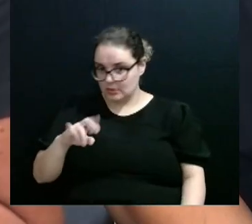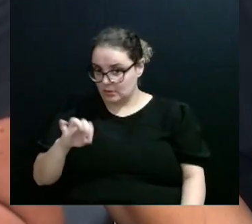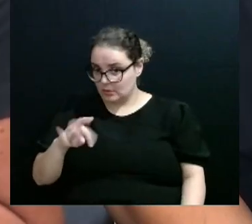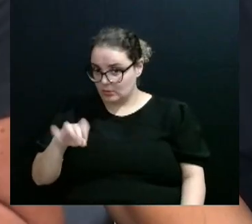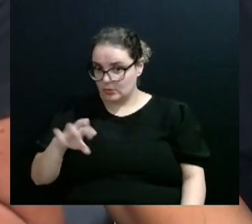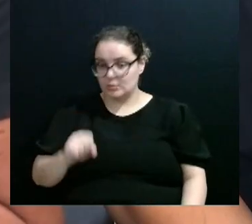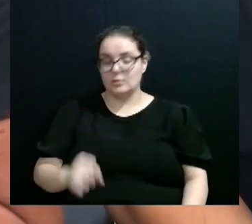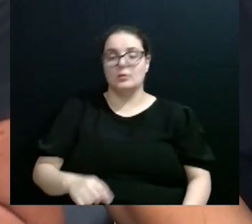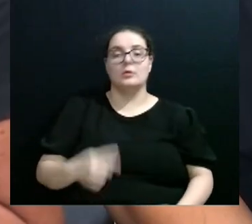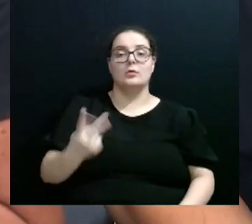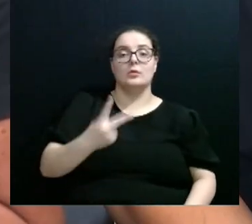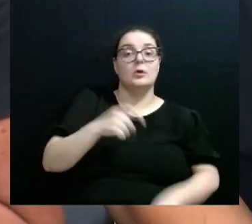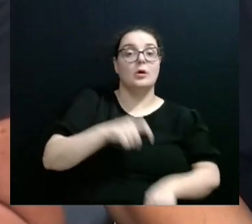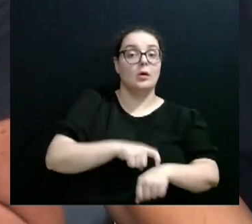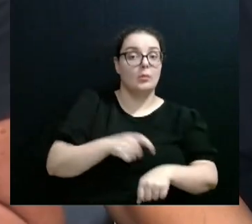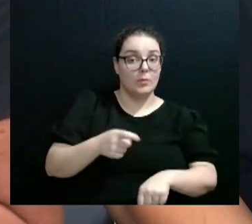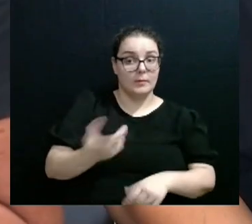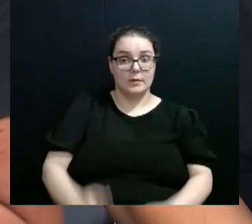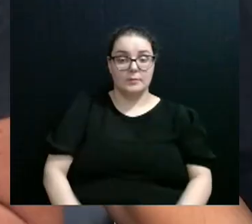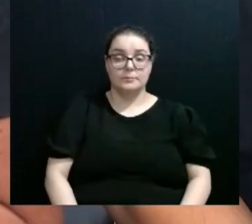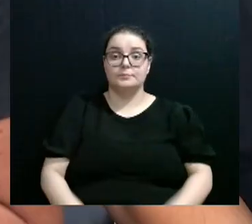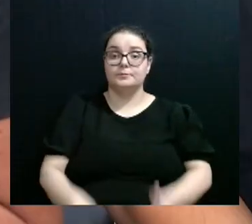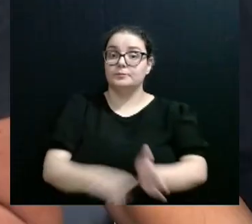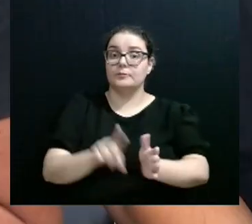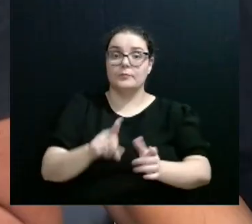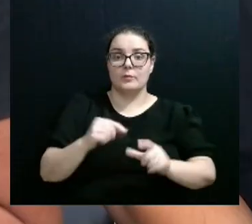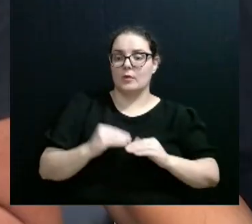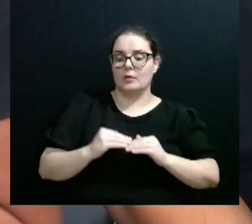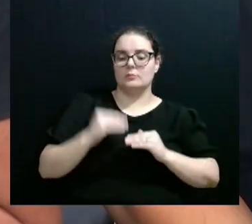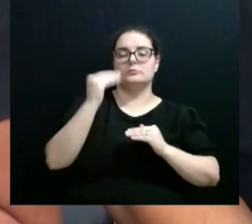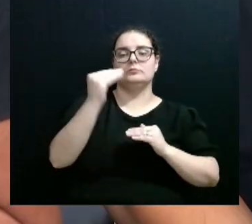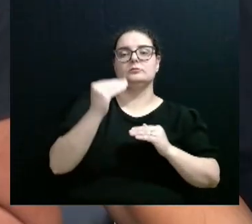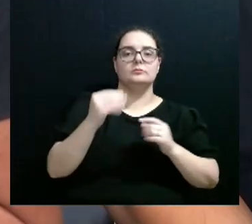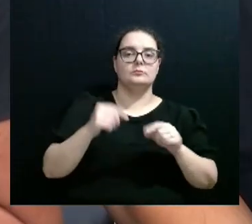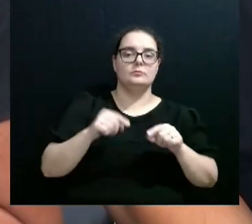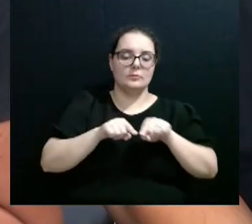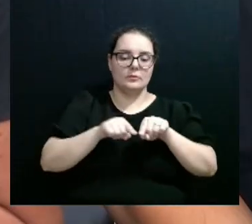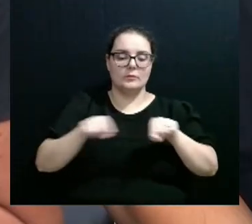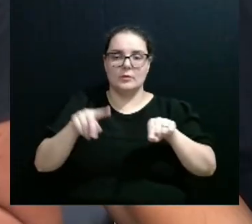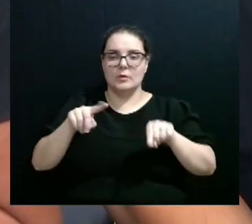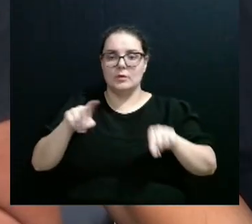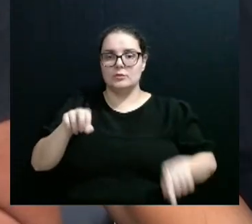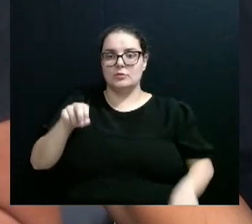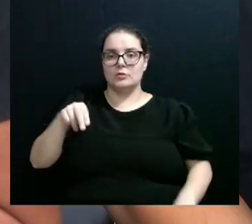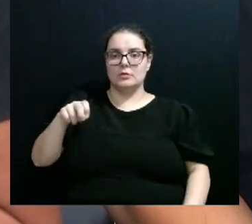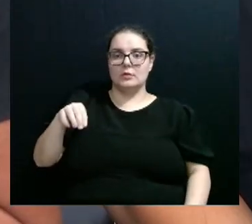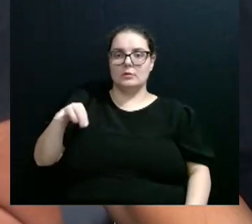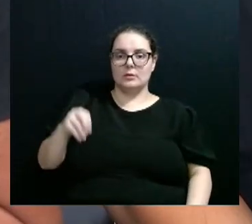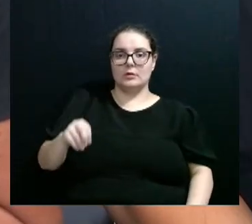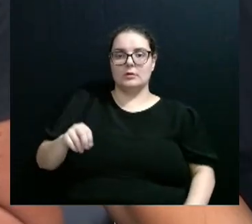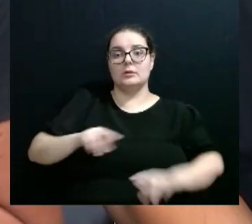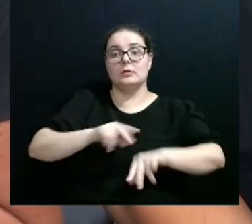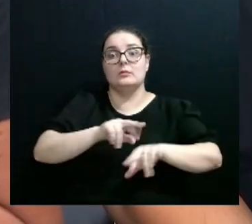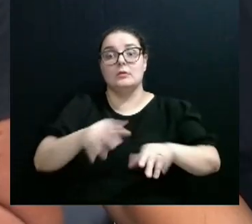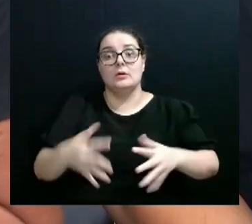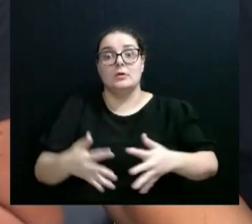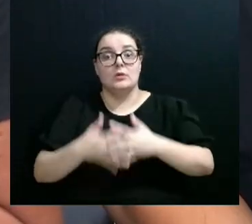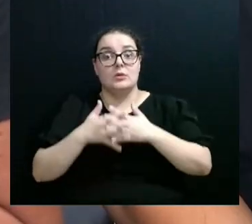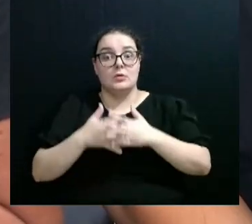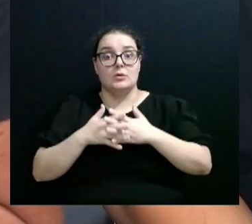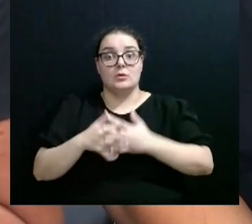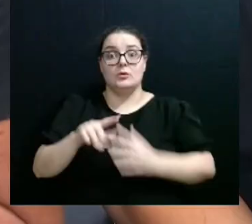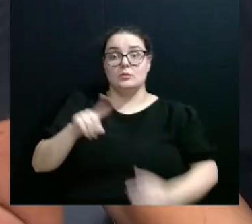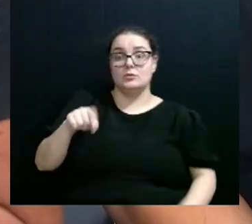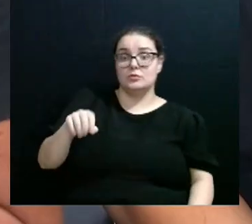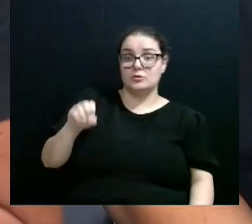situação. Chegou lá, não ultrapassou o valor medido para o zoneamento. Há muita confusão com relação ao zoneamento.